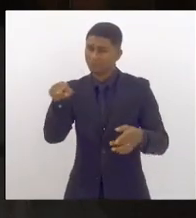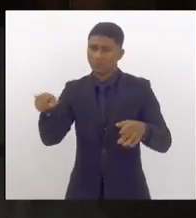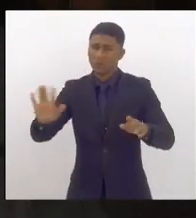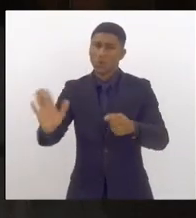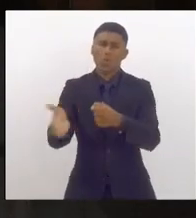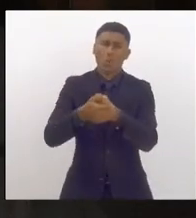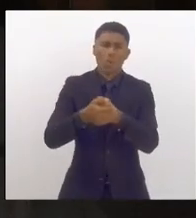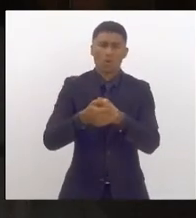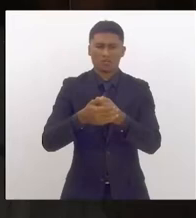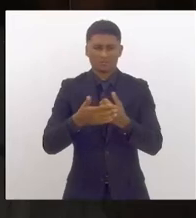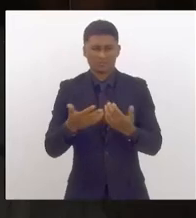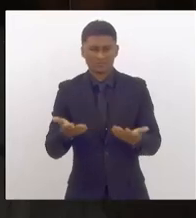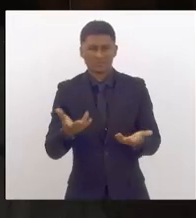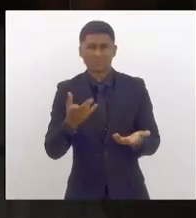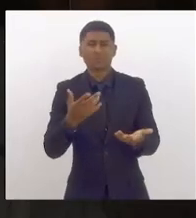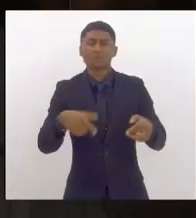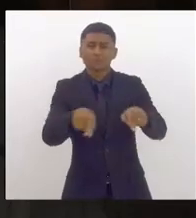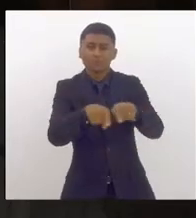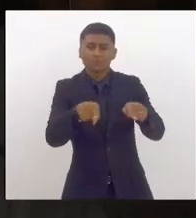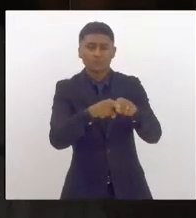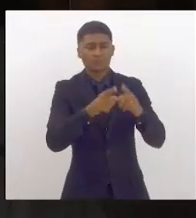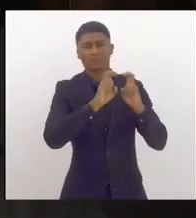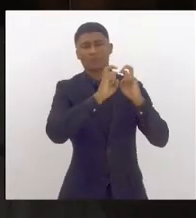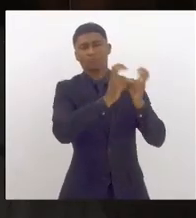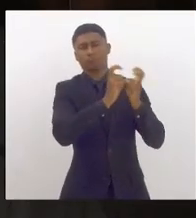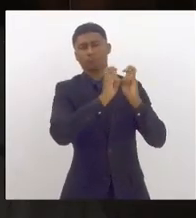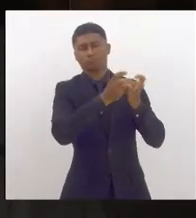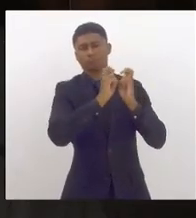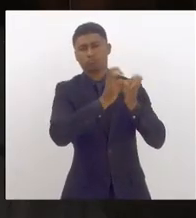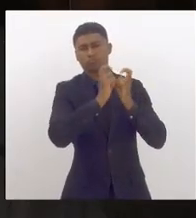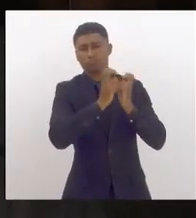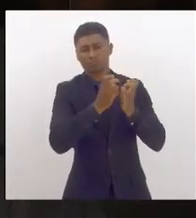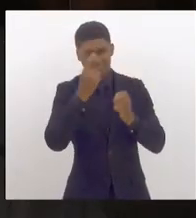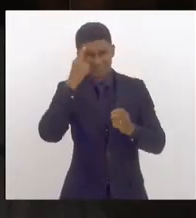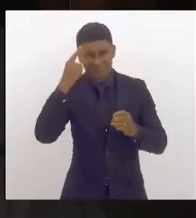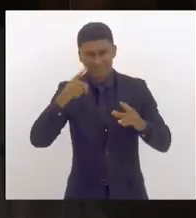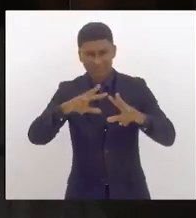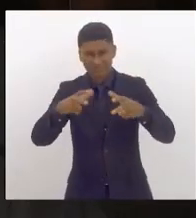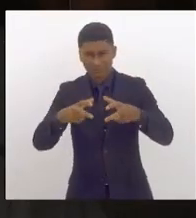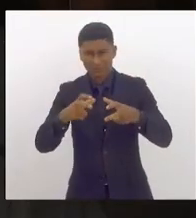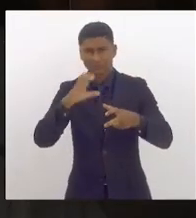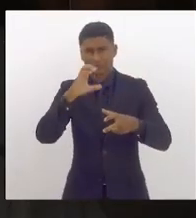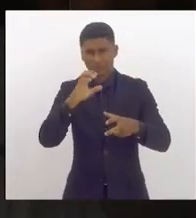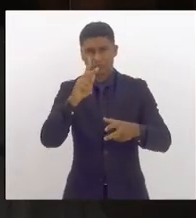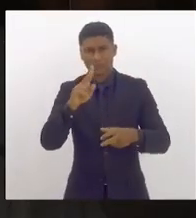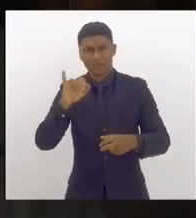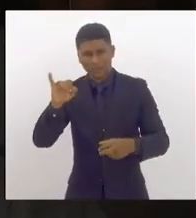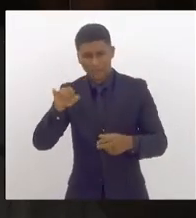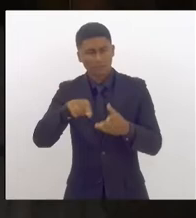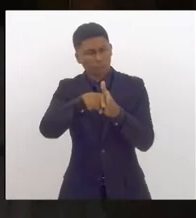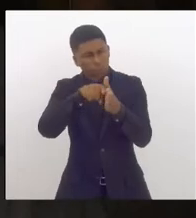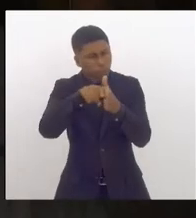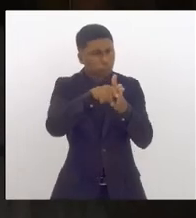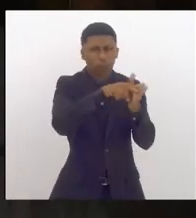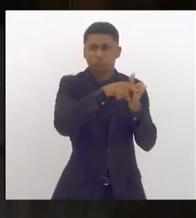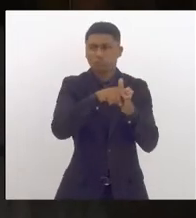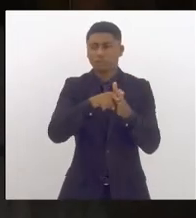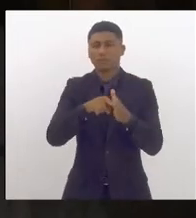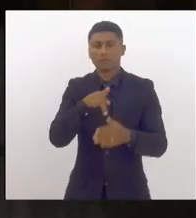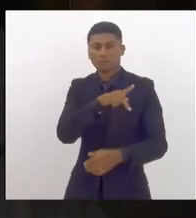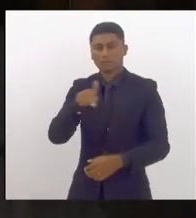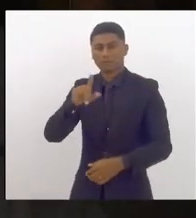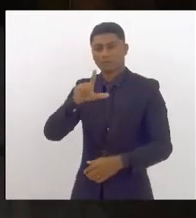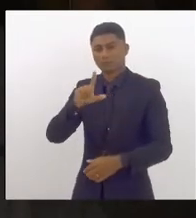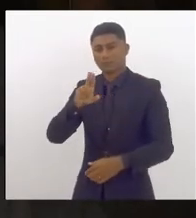o transporte Ferroviário de passageiros com nossa CPI em curso como já se disse aqui Lucinha